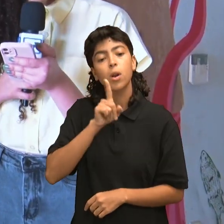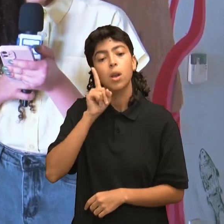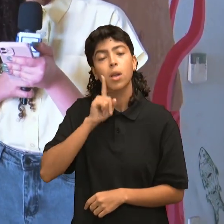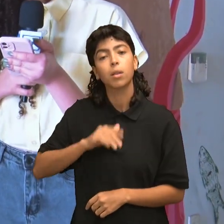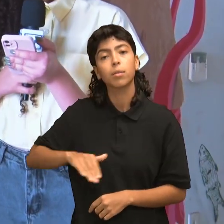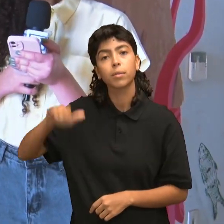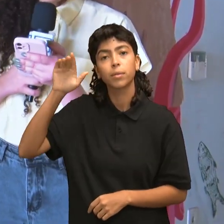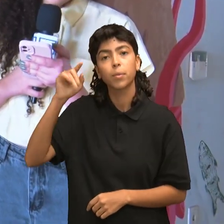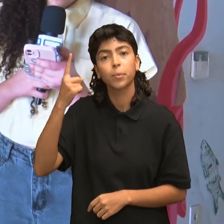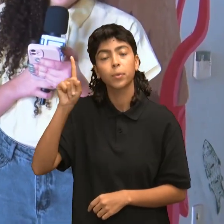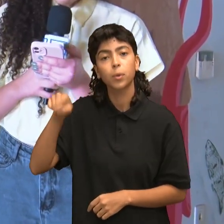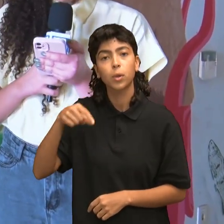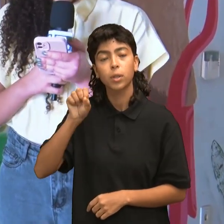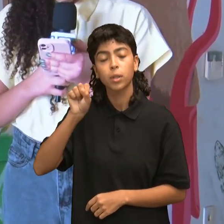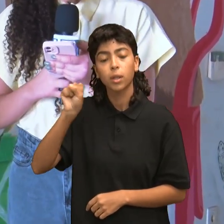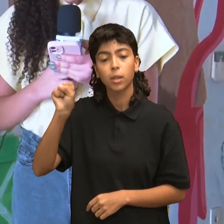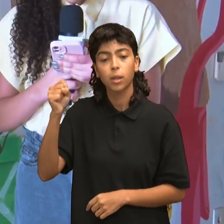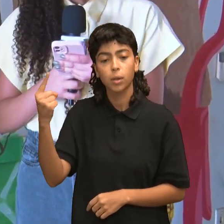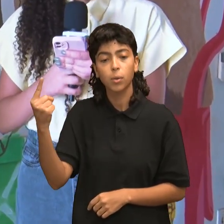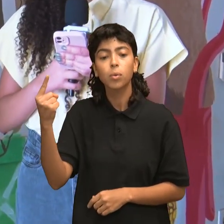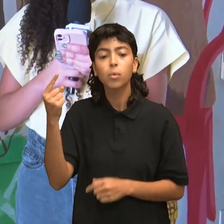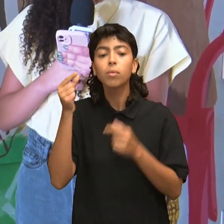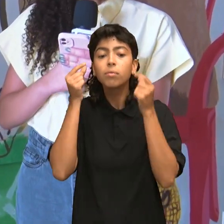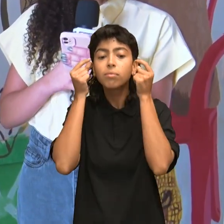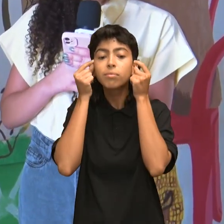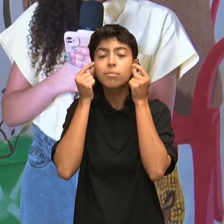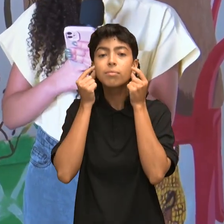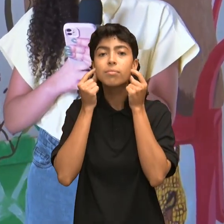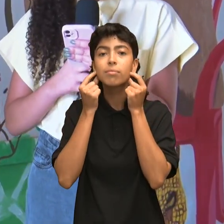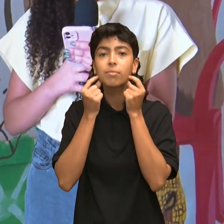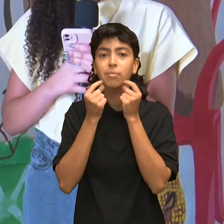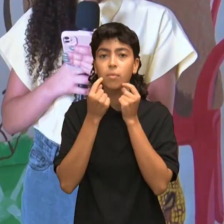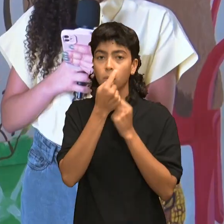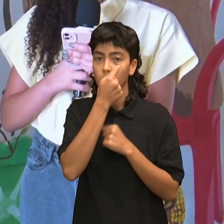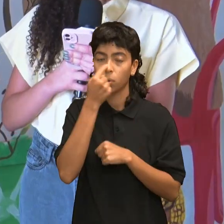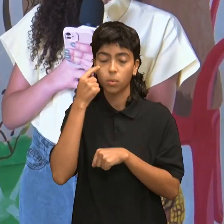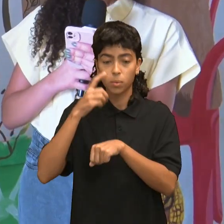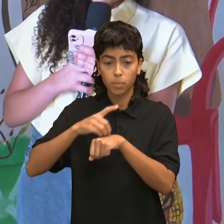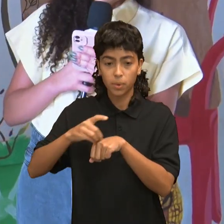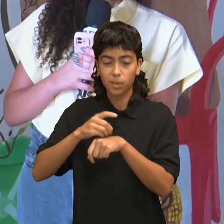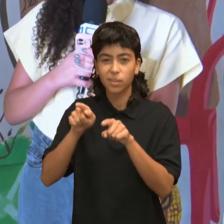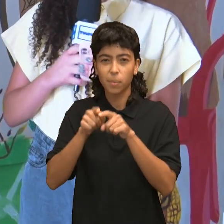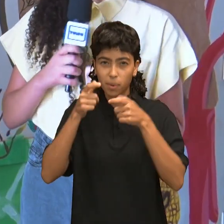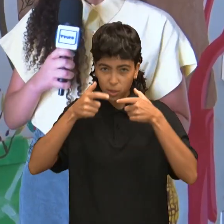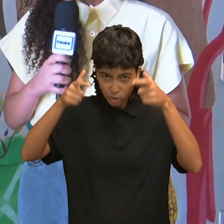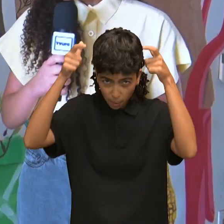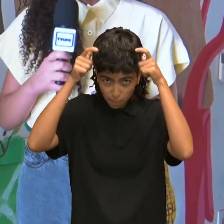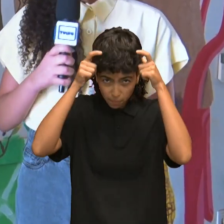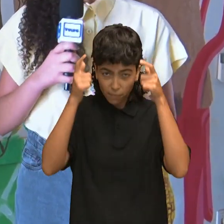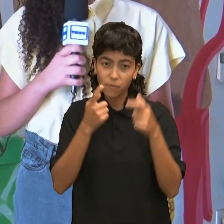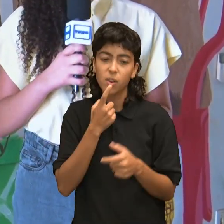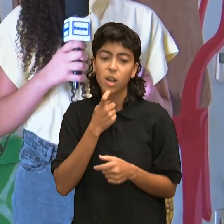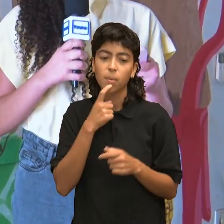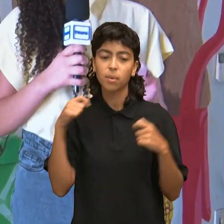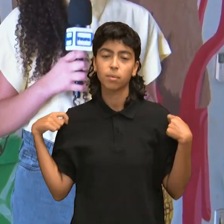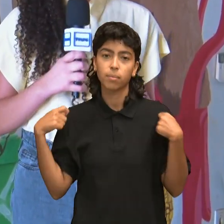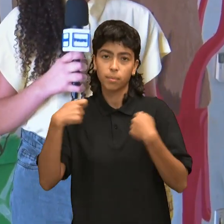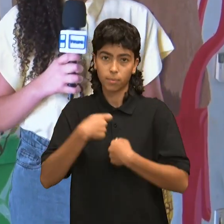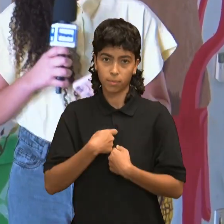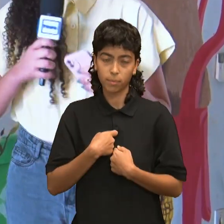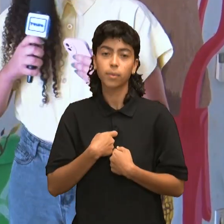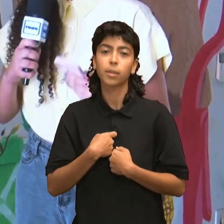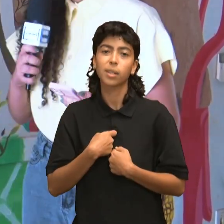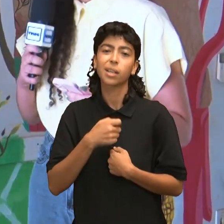de altura, olhos negros, barba no formato de costeletas, e está usando uma cartola vermelha e, sobretudo, azul e